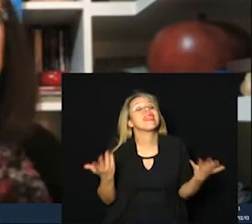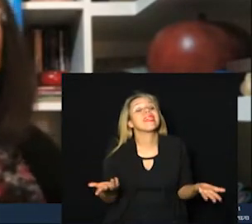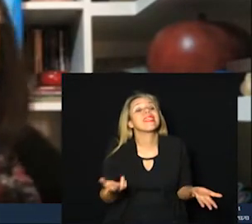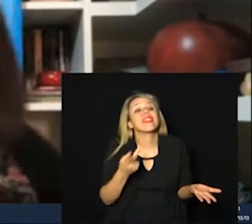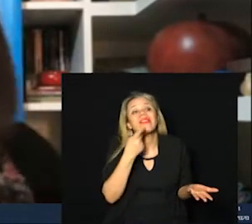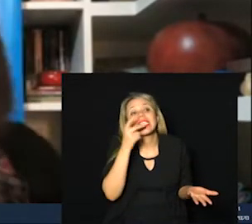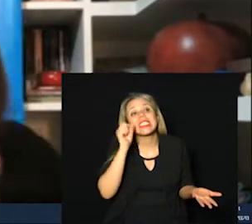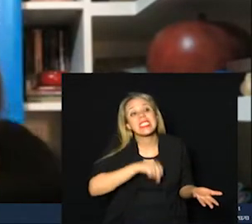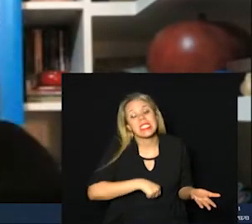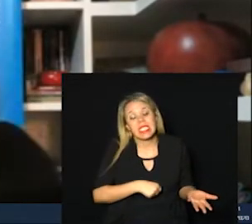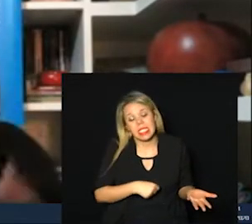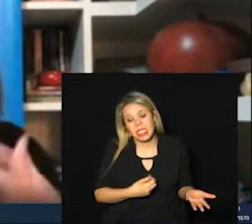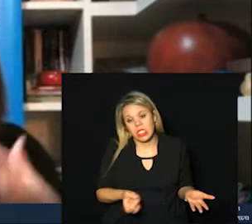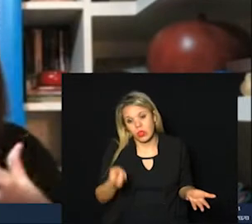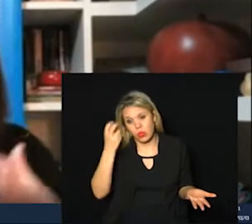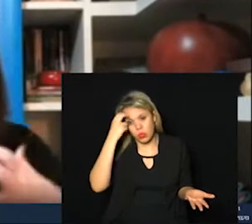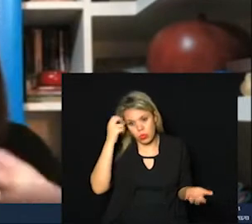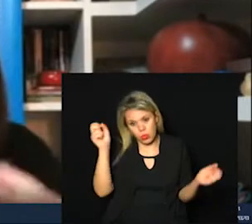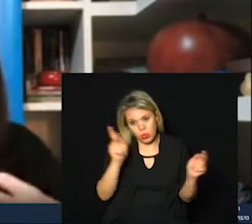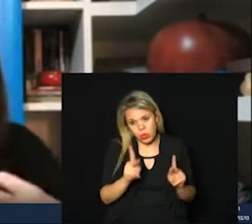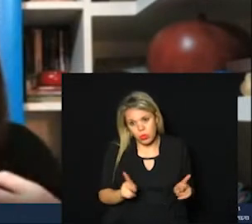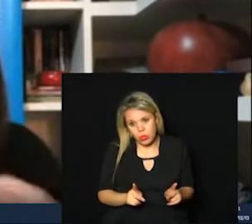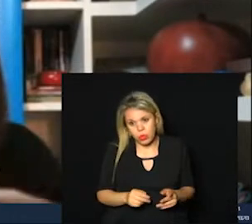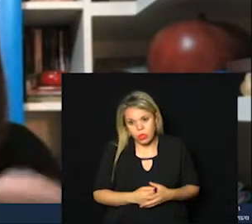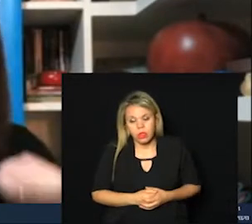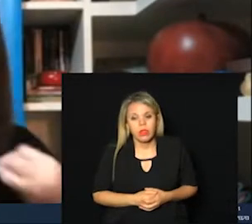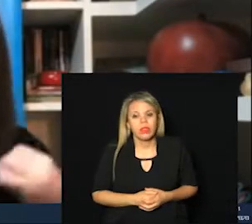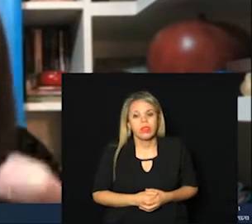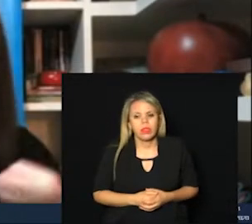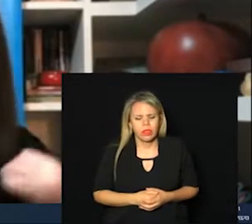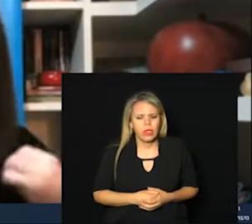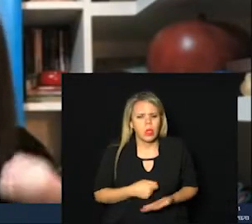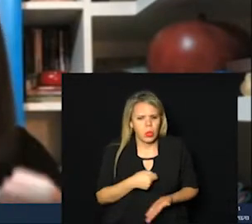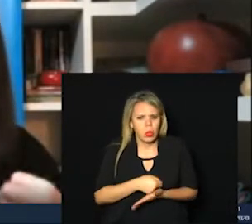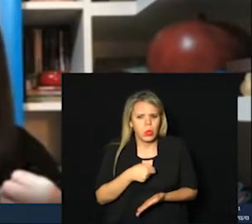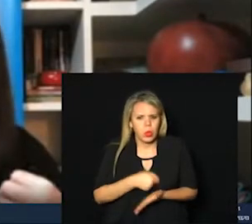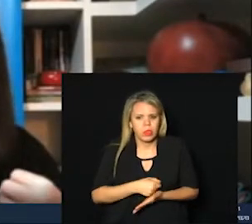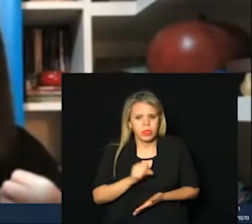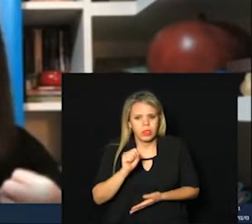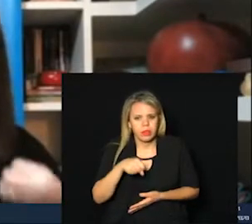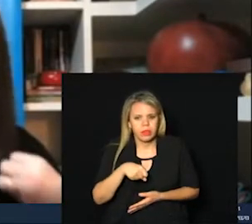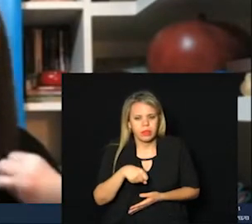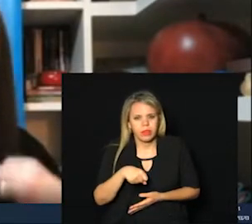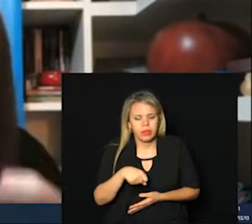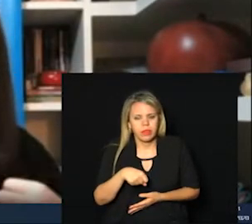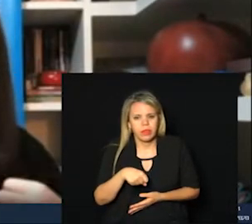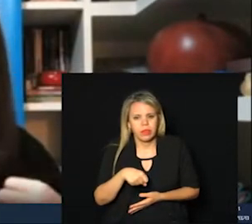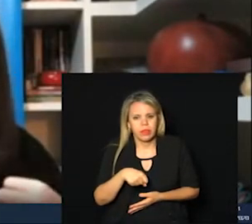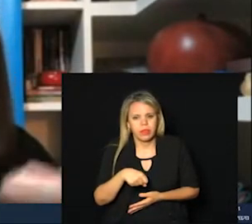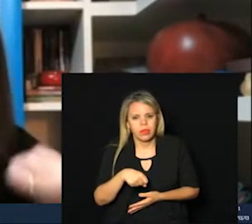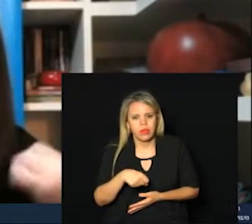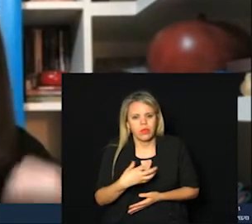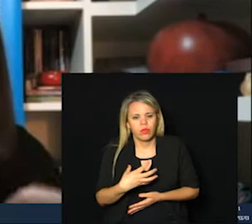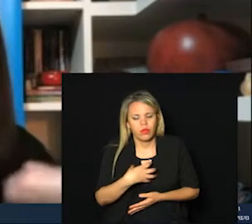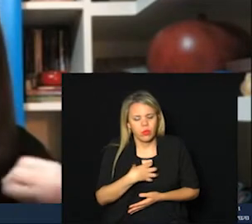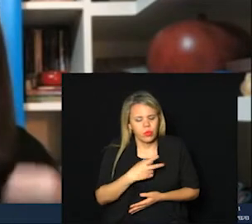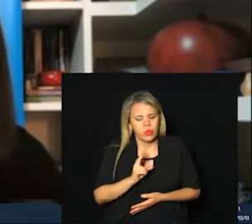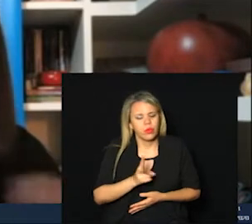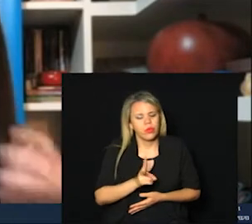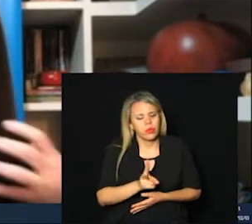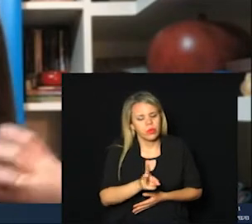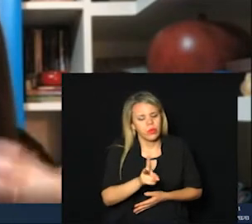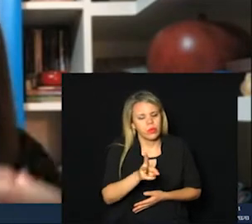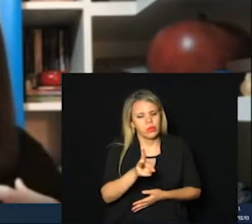Então, a cultura de paz, ela exige, sim, um estado permanente